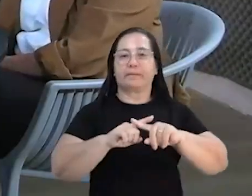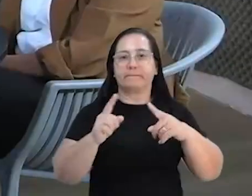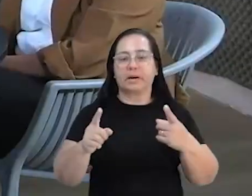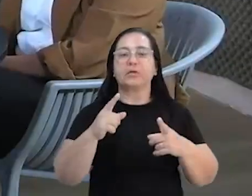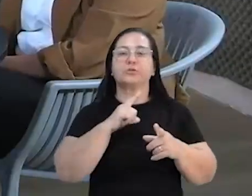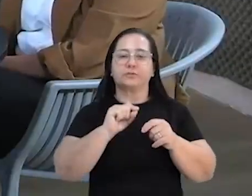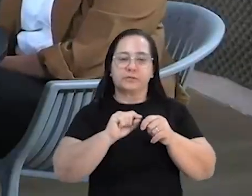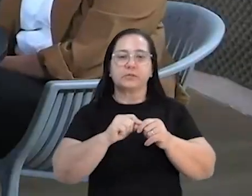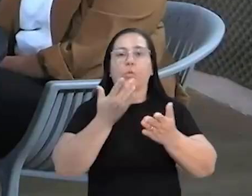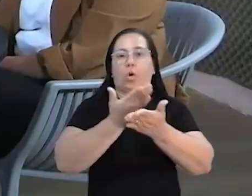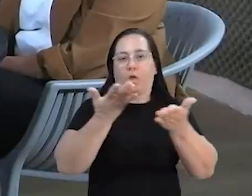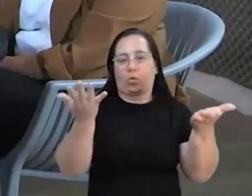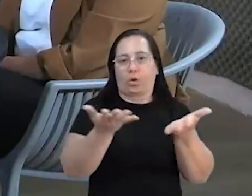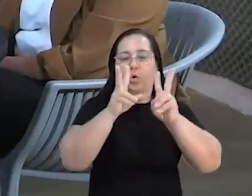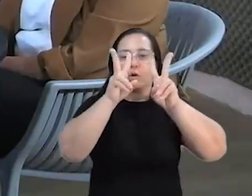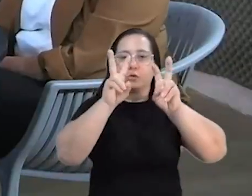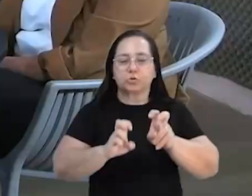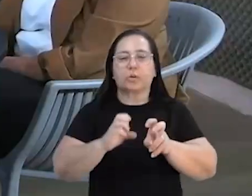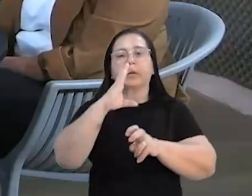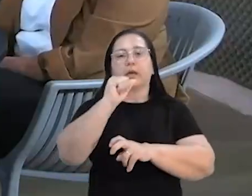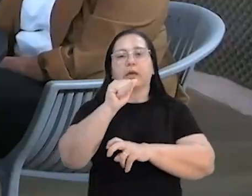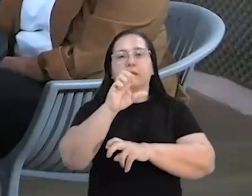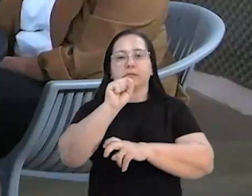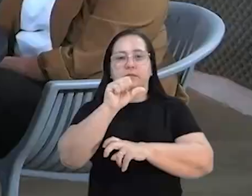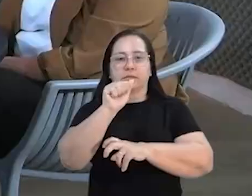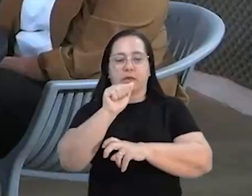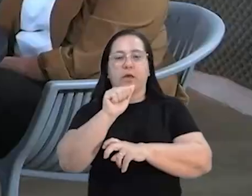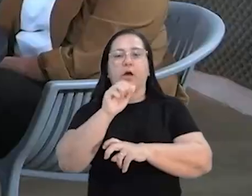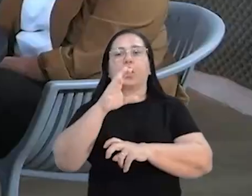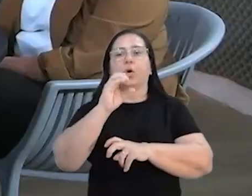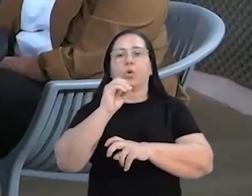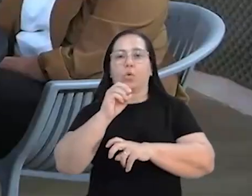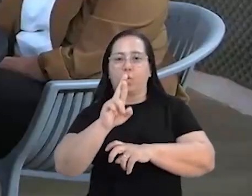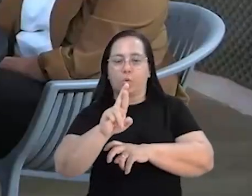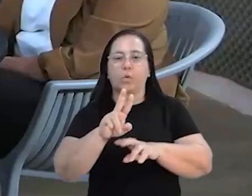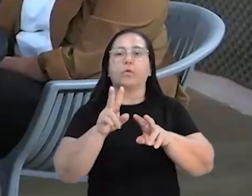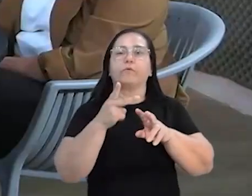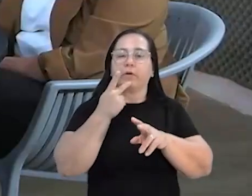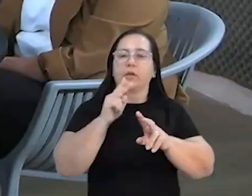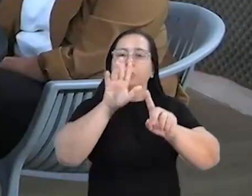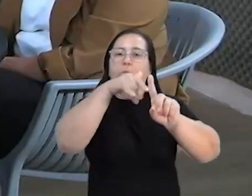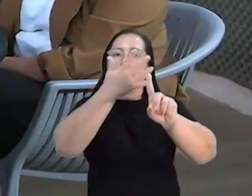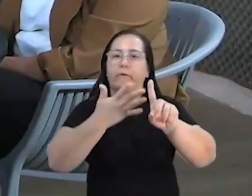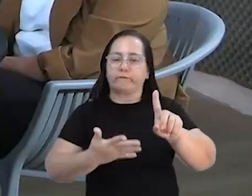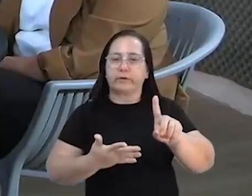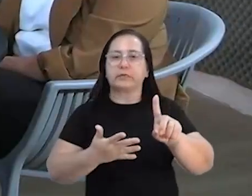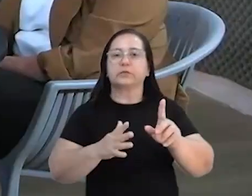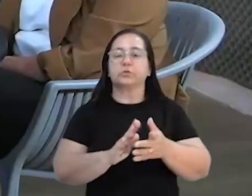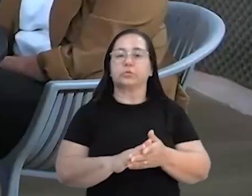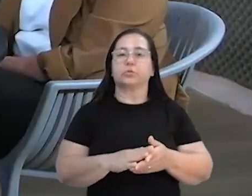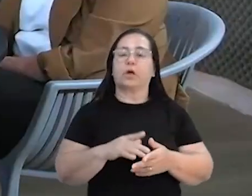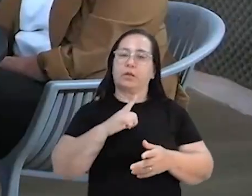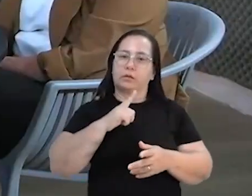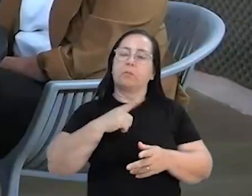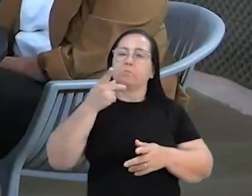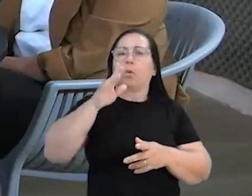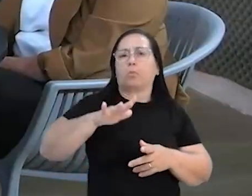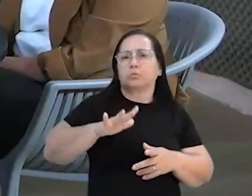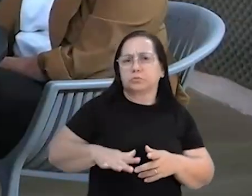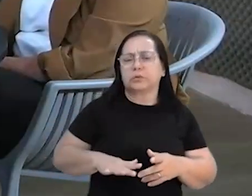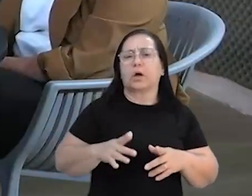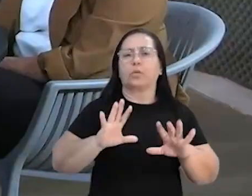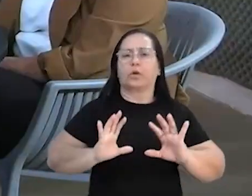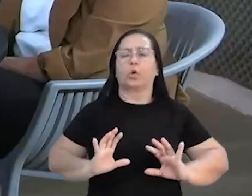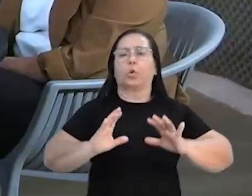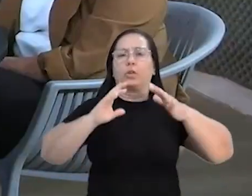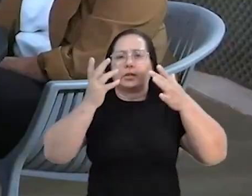fazer um super aulão aqui sobre a Casa Cor, né? Um evento, a gente vai falar bastante sobre esse evento. Promocional, né, querendo ou não, que